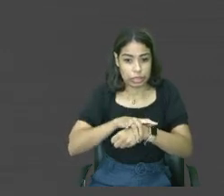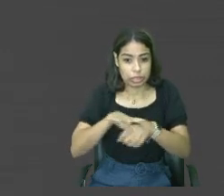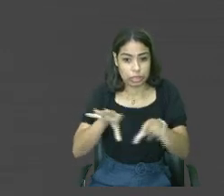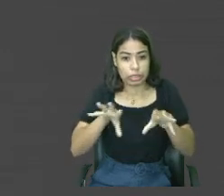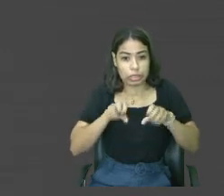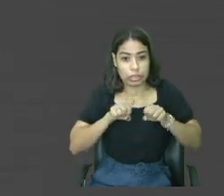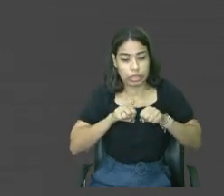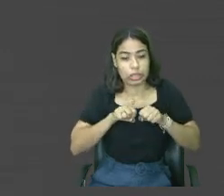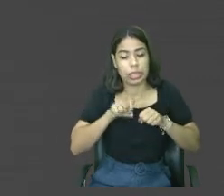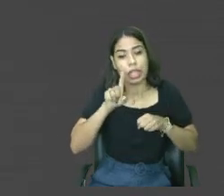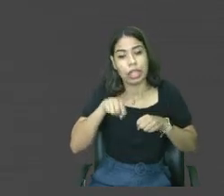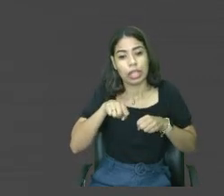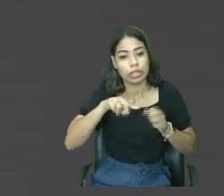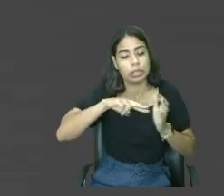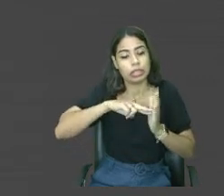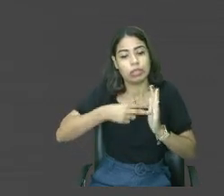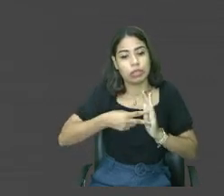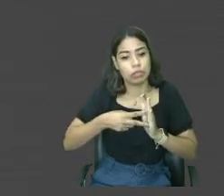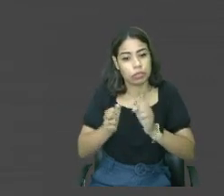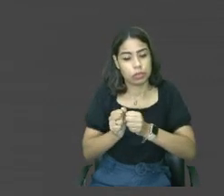Covid.